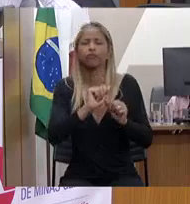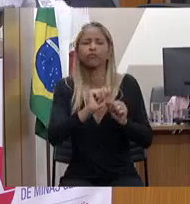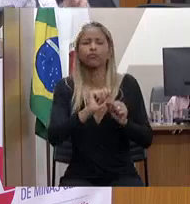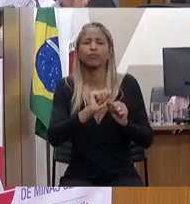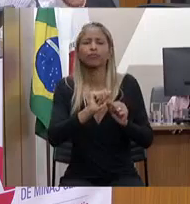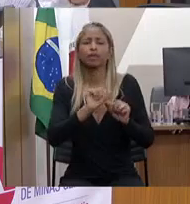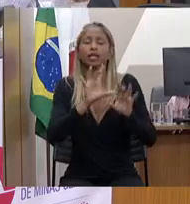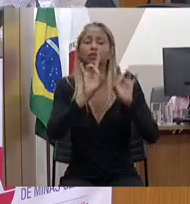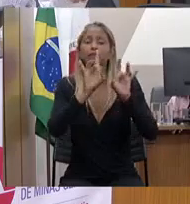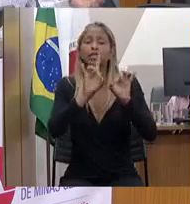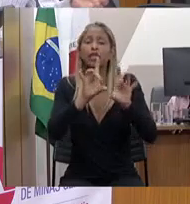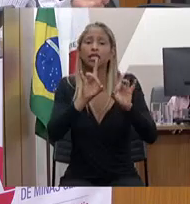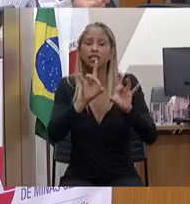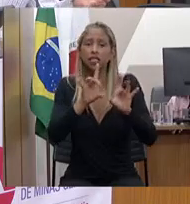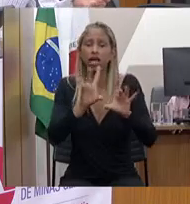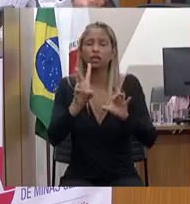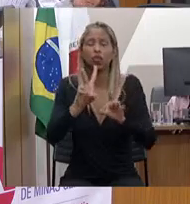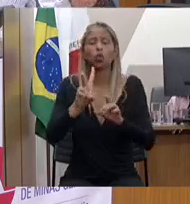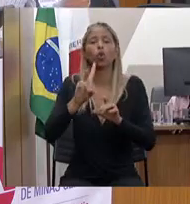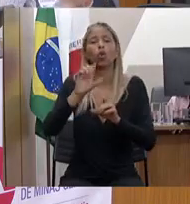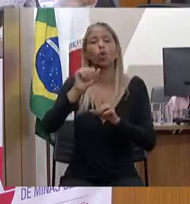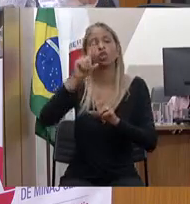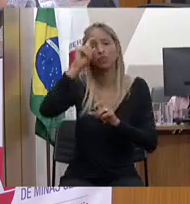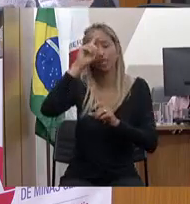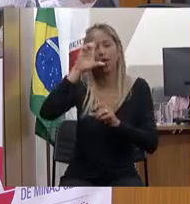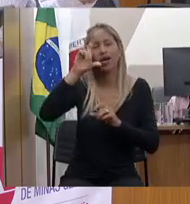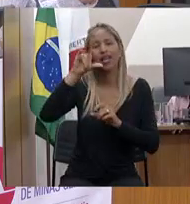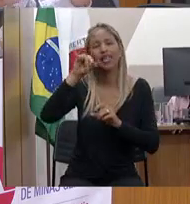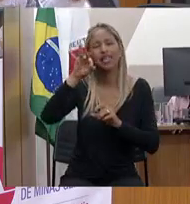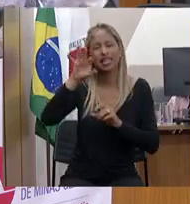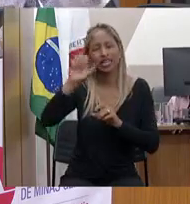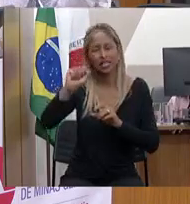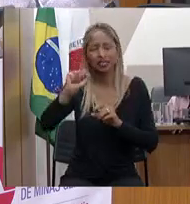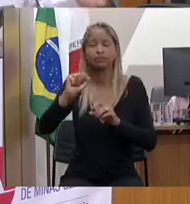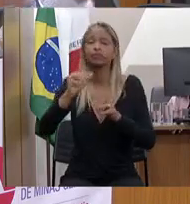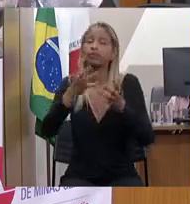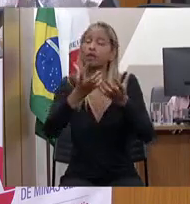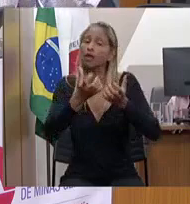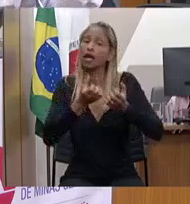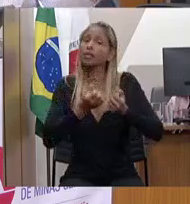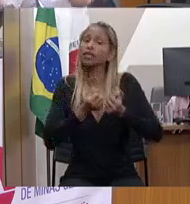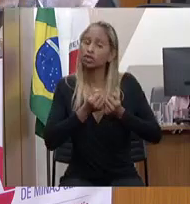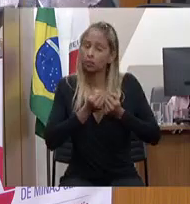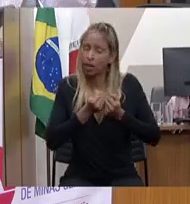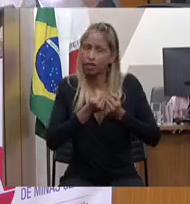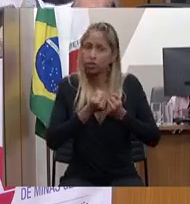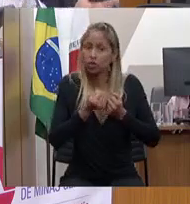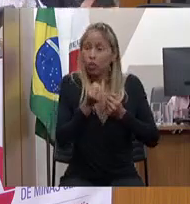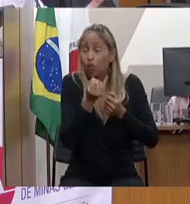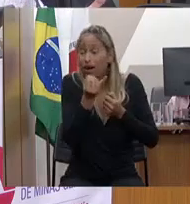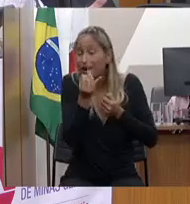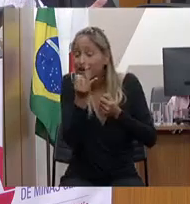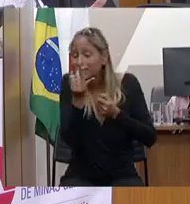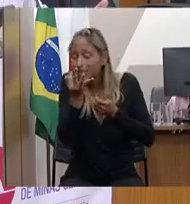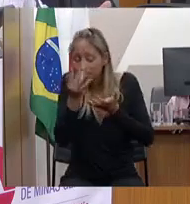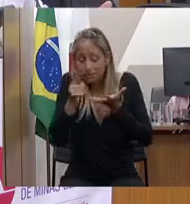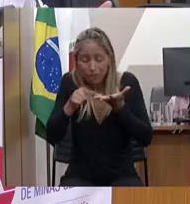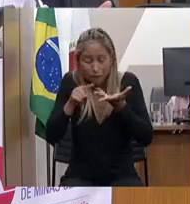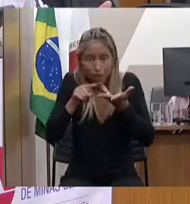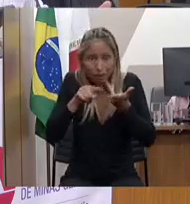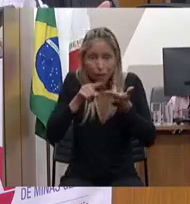especializado seu trabalhador do Hospital das Clínicas que nós estamos entendendo inúmeras Inúmeras pessoas